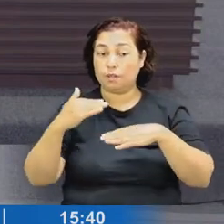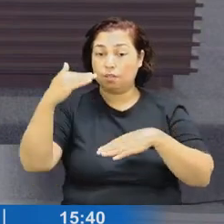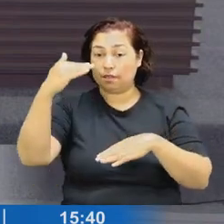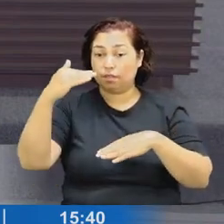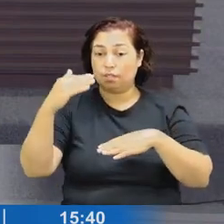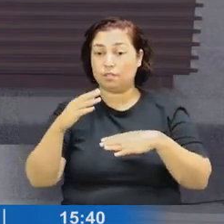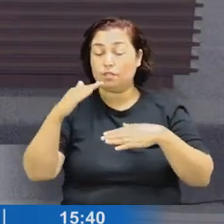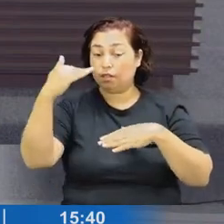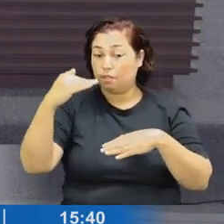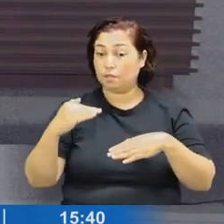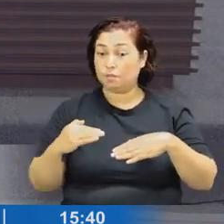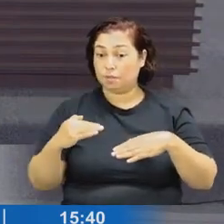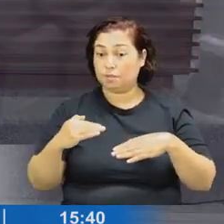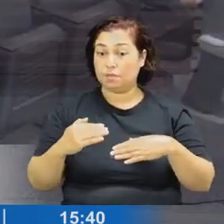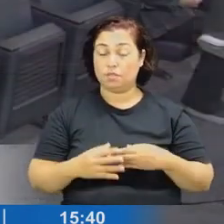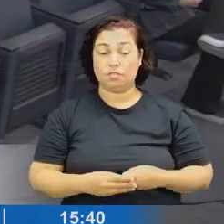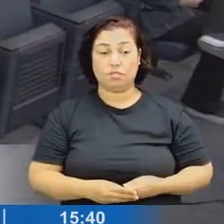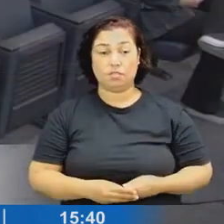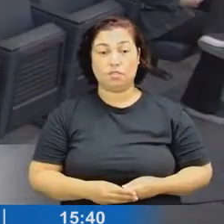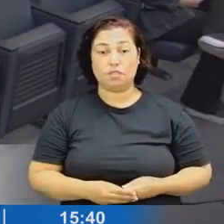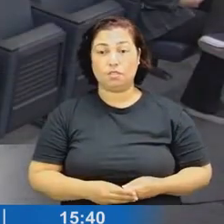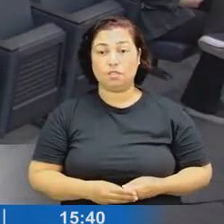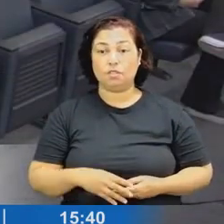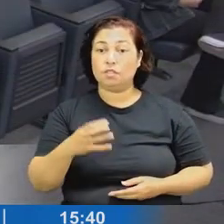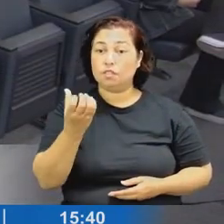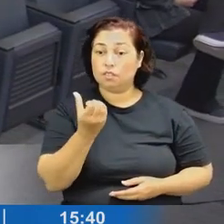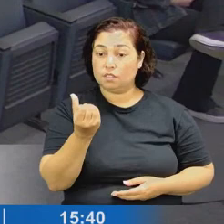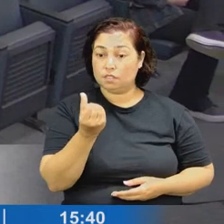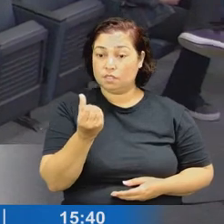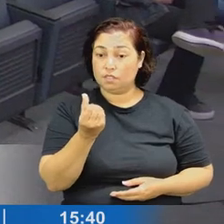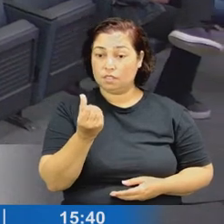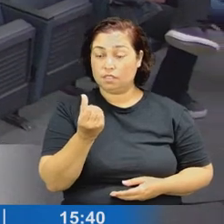pode começar meu vereador tá